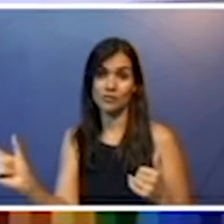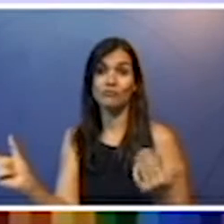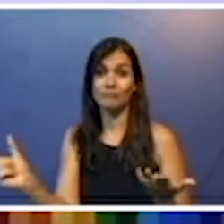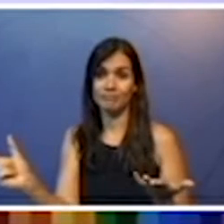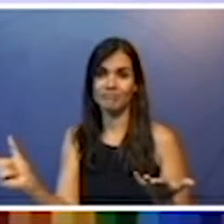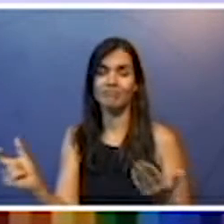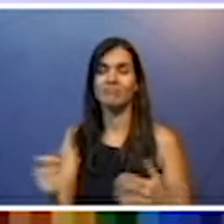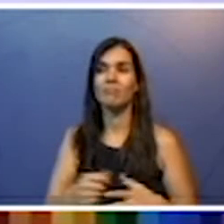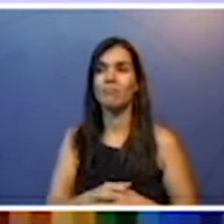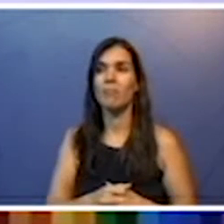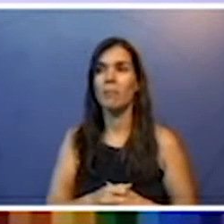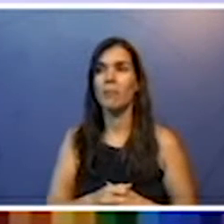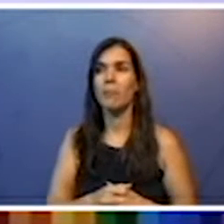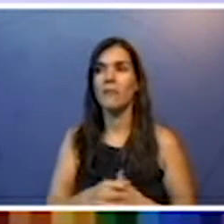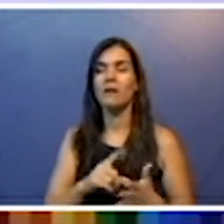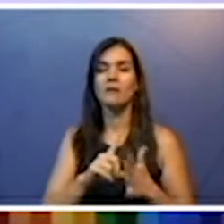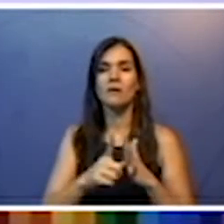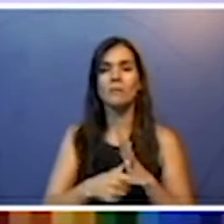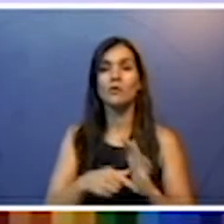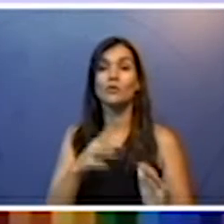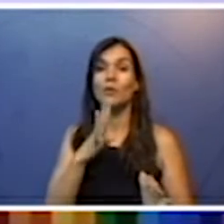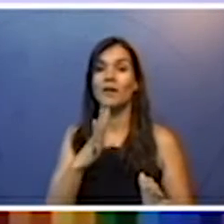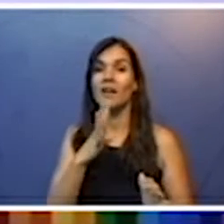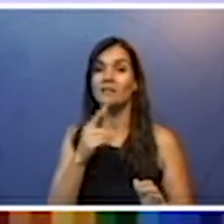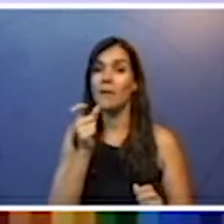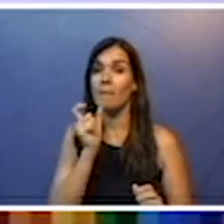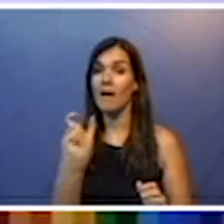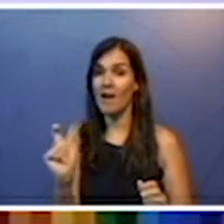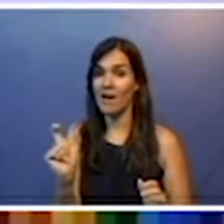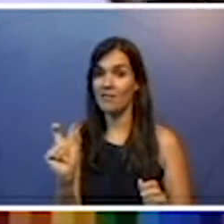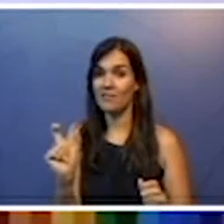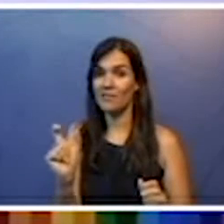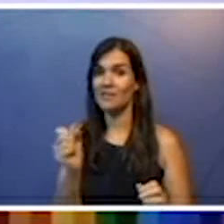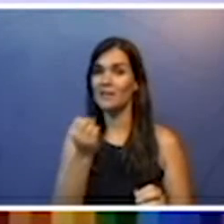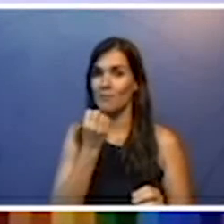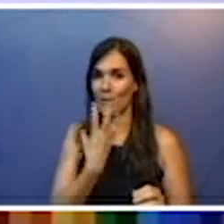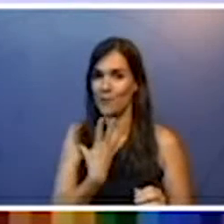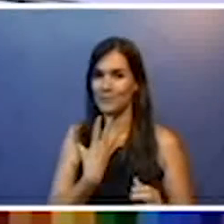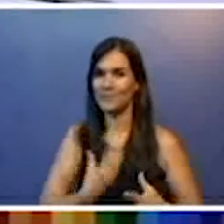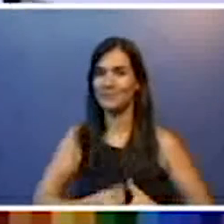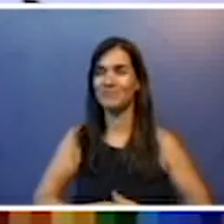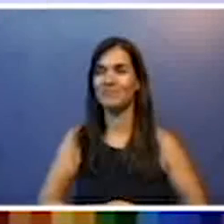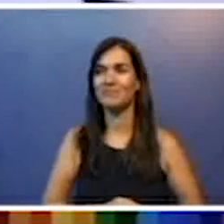tá? E depois fazer o reconhecimento da palavra, tá bom? É só uma orientação.